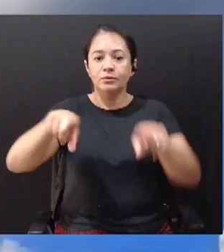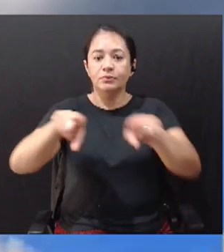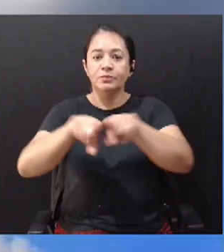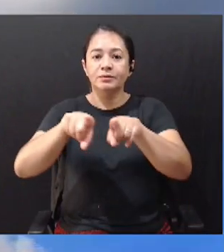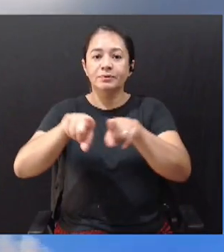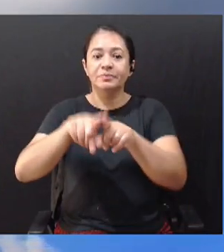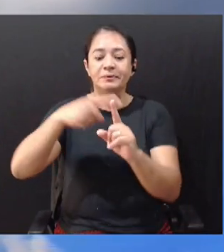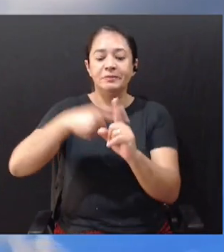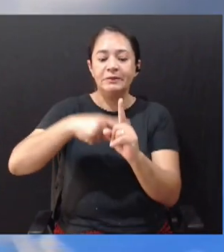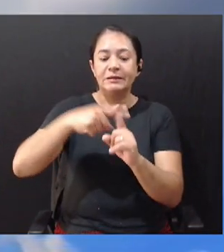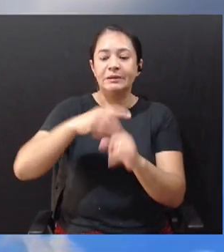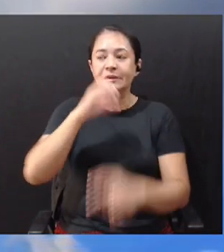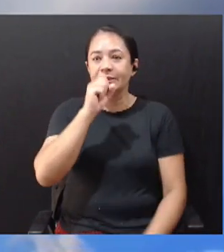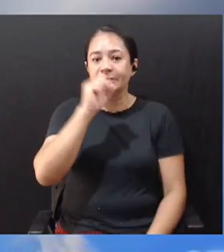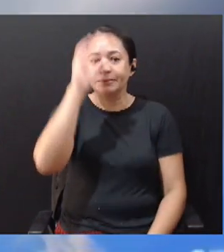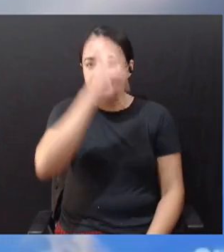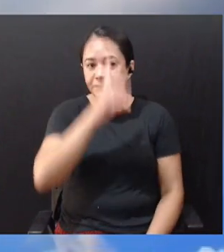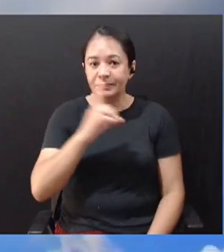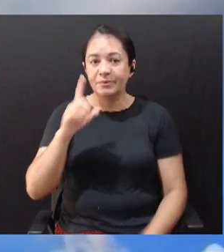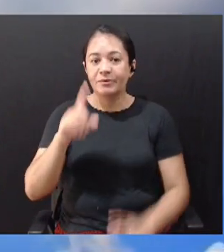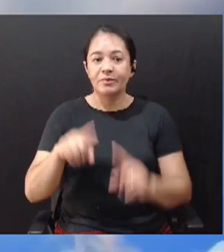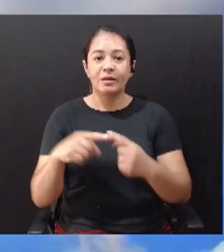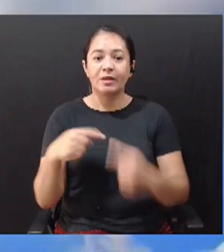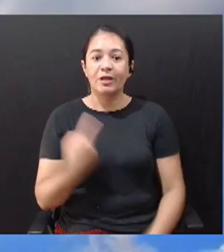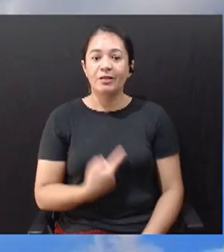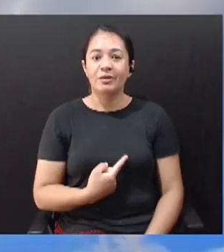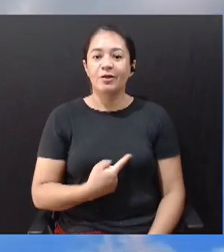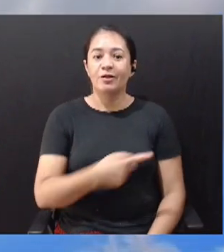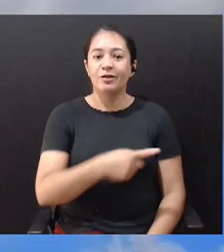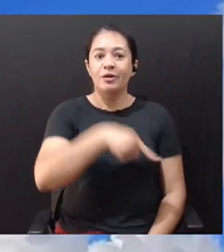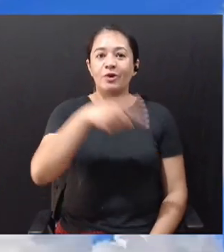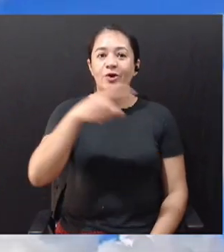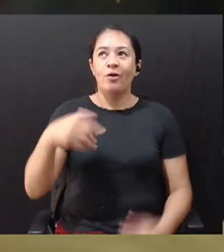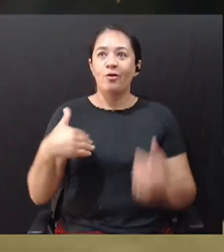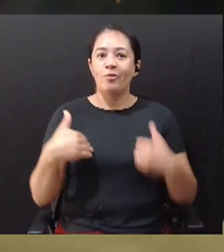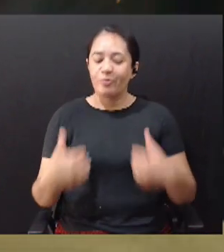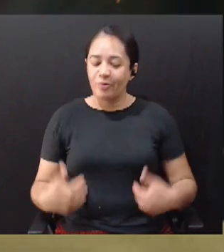semana e a nossa oscilação do humor, né? Vamos lá